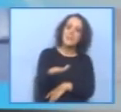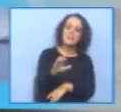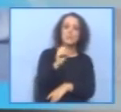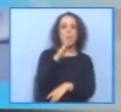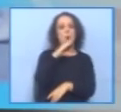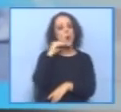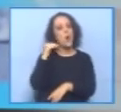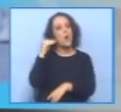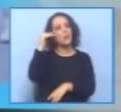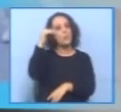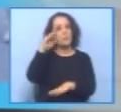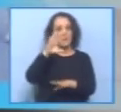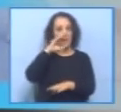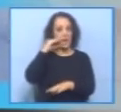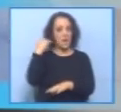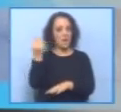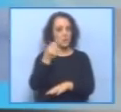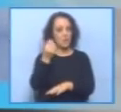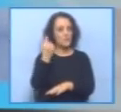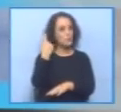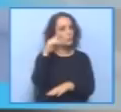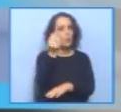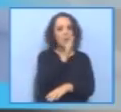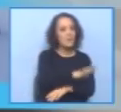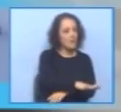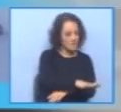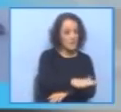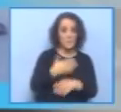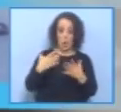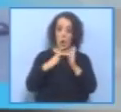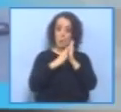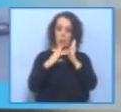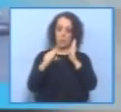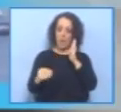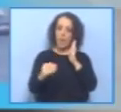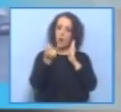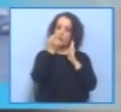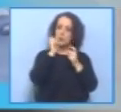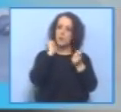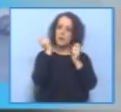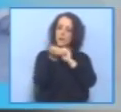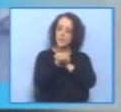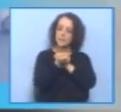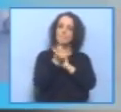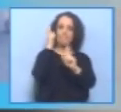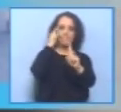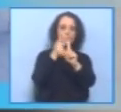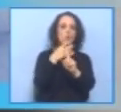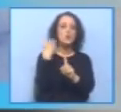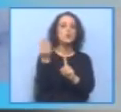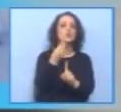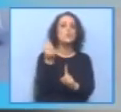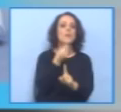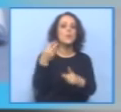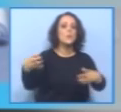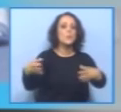para a juventude, entram numa pastoral da juventude, onde, de certa forma, a sua dinâmica, os seus